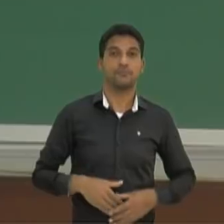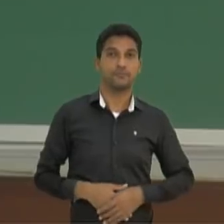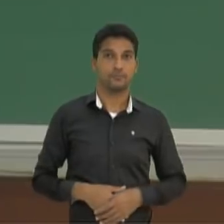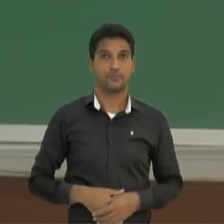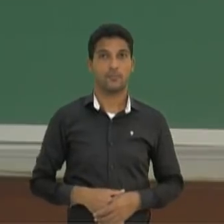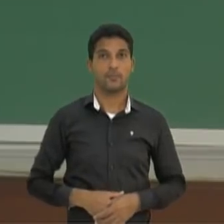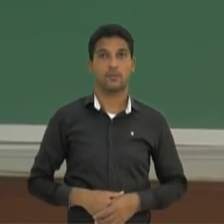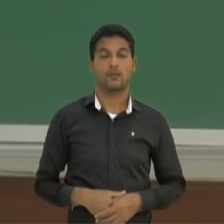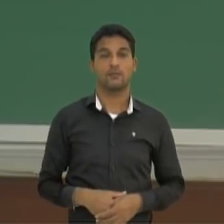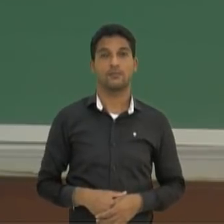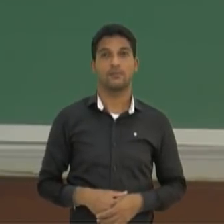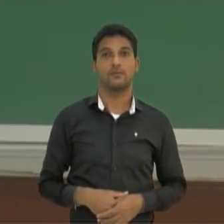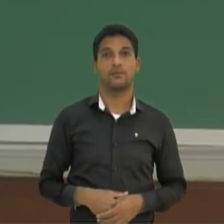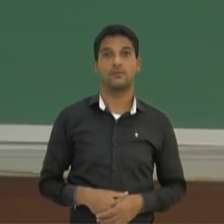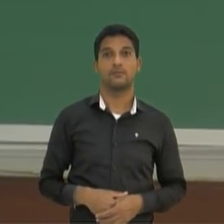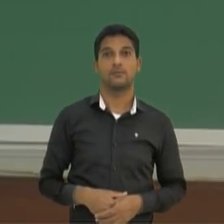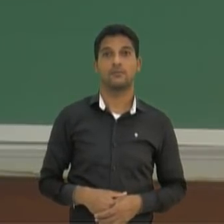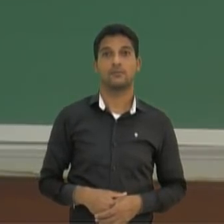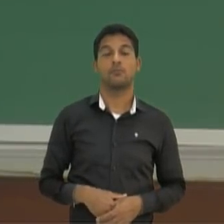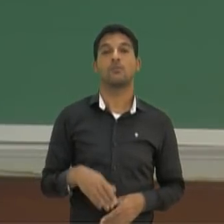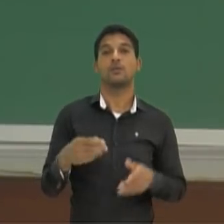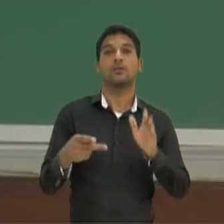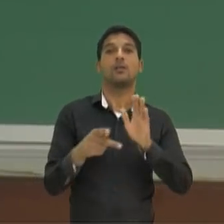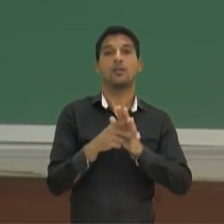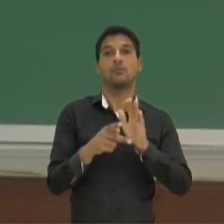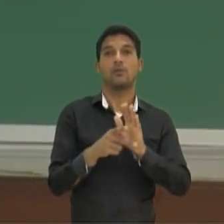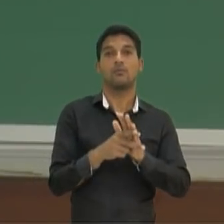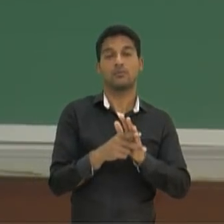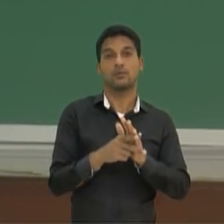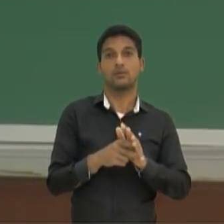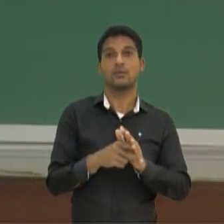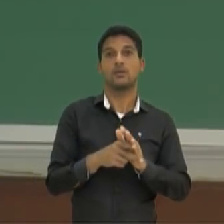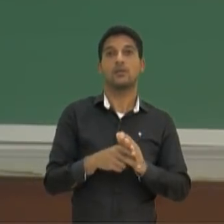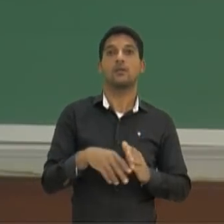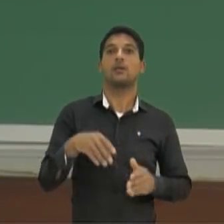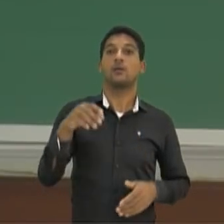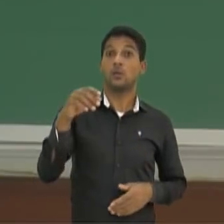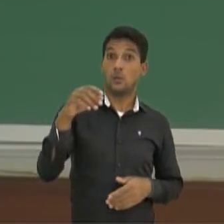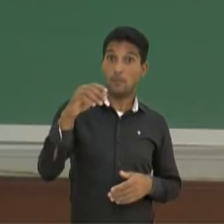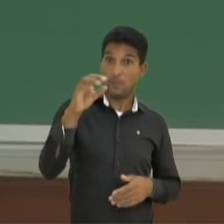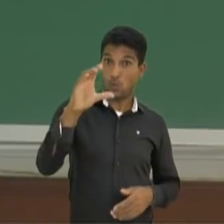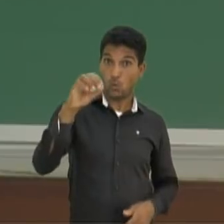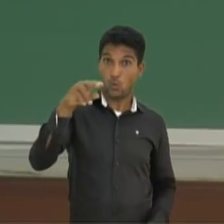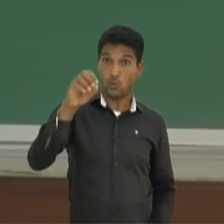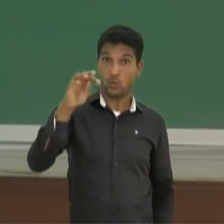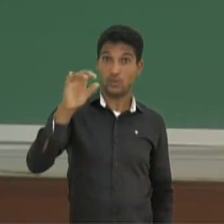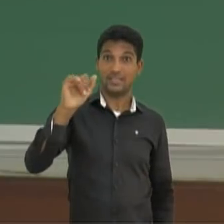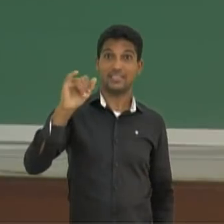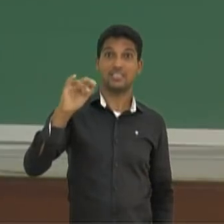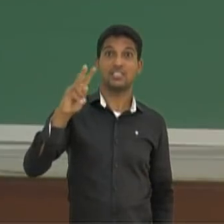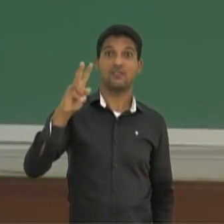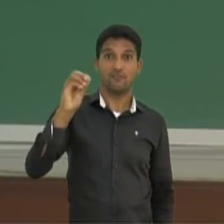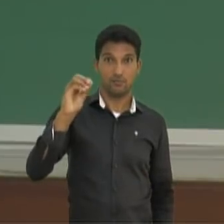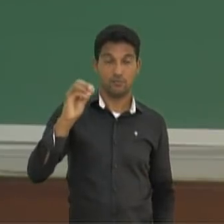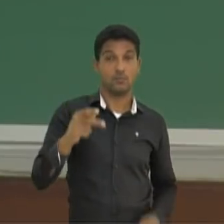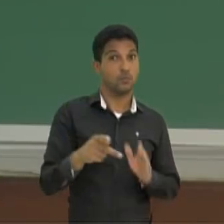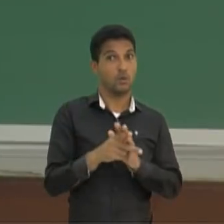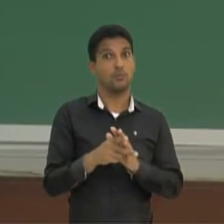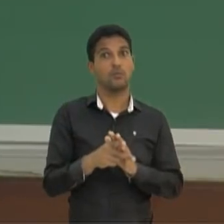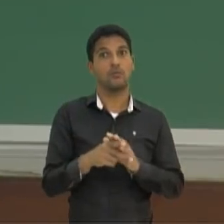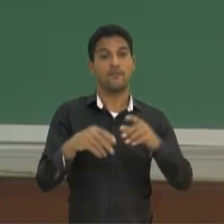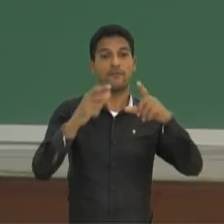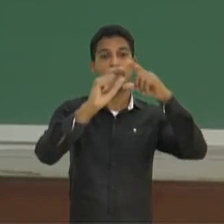ele utilizar as palavras no sentido conotativo, no sentido real, sem utilizar a figura de linguagem que a gente conhece